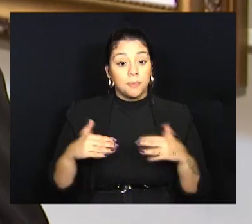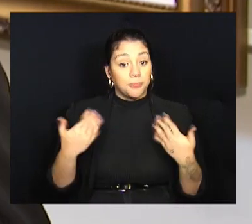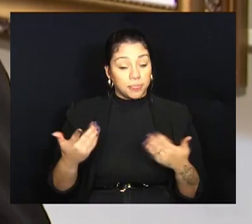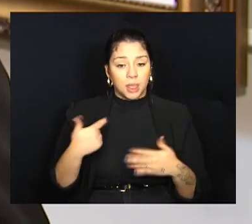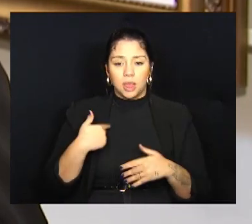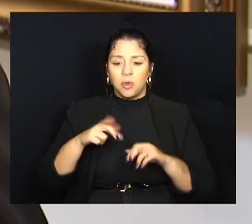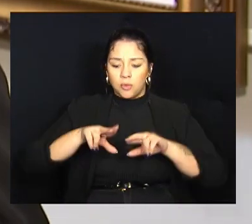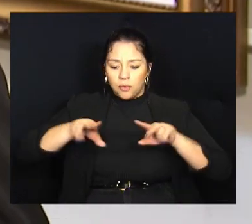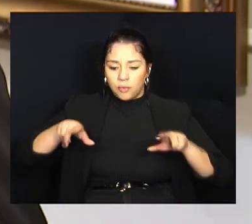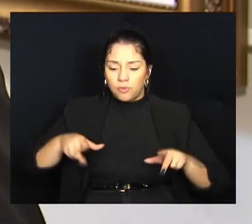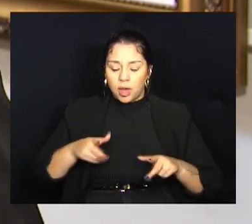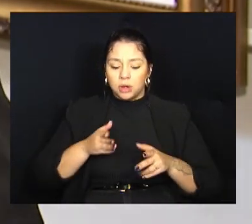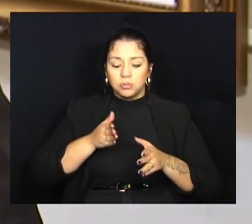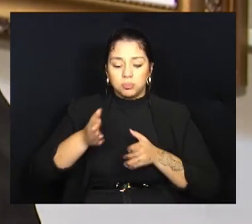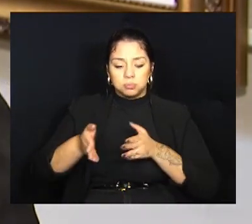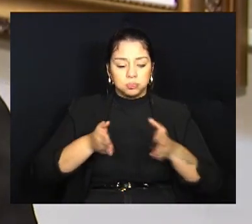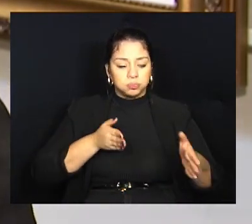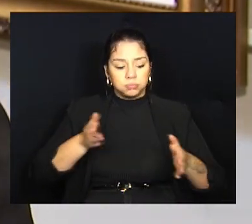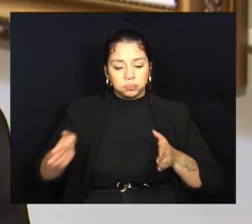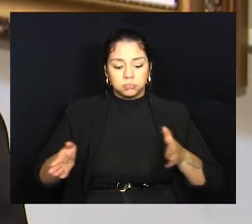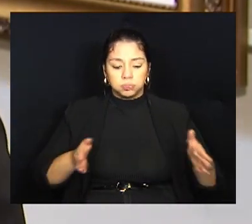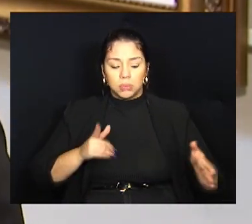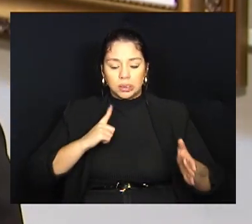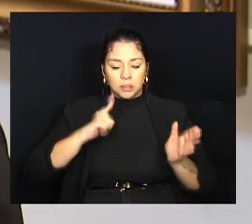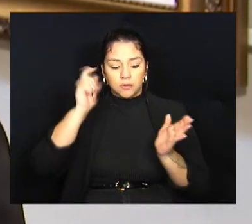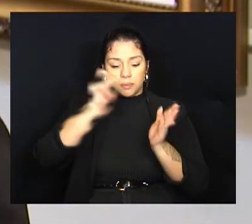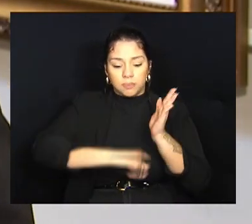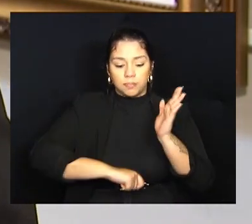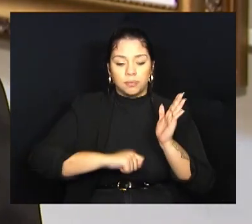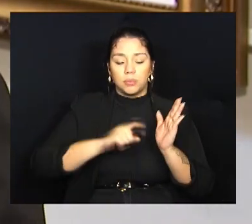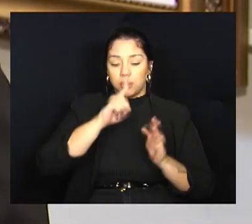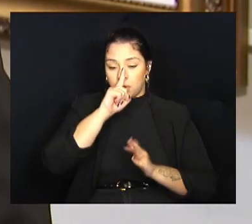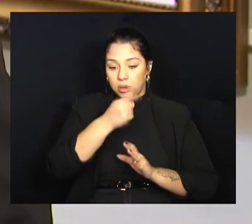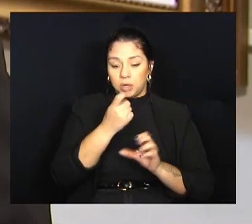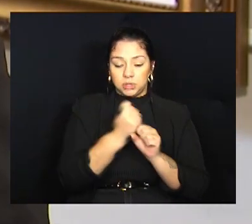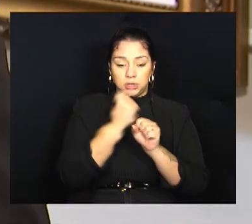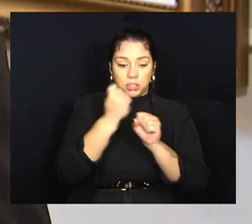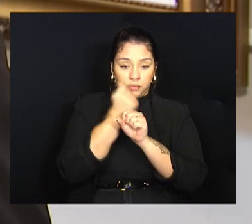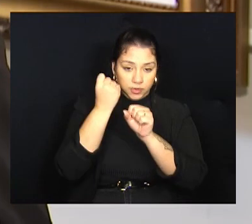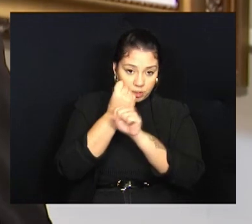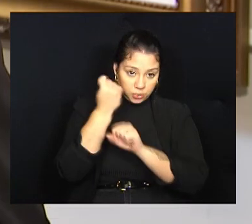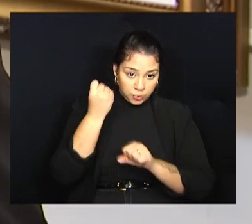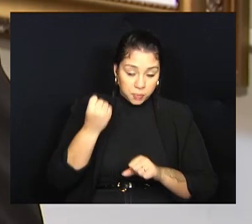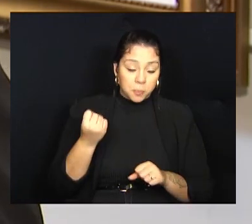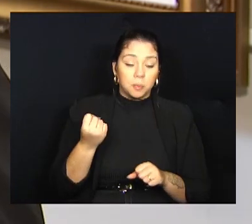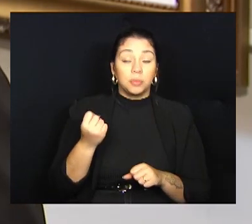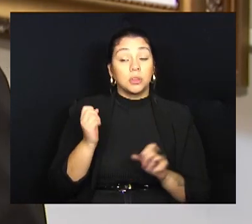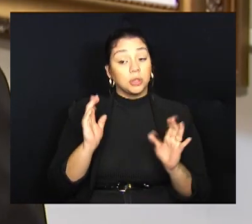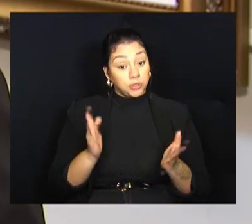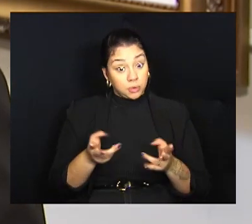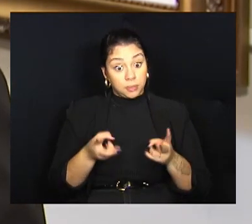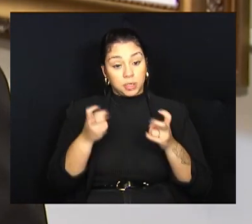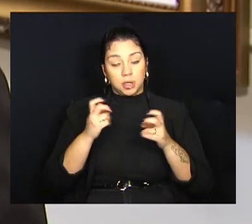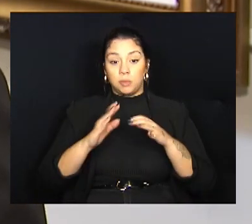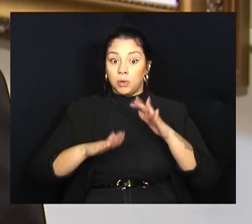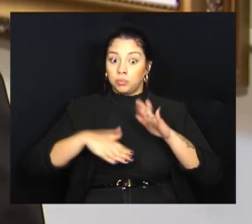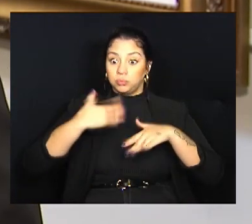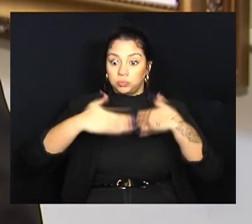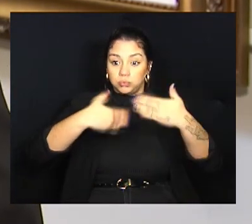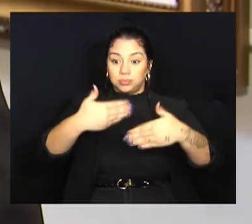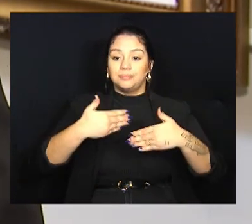em vários lançamentos de ordem de serviço e nós podemos ver o avanço para as